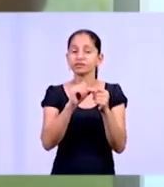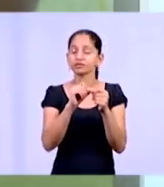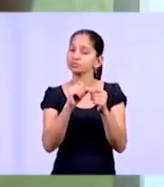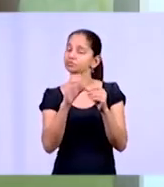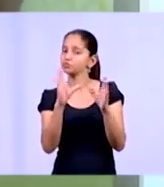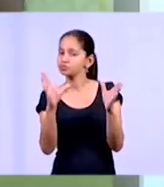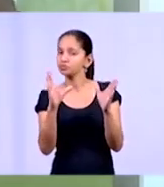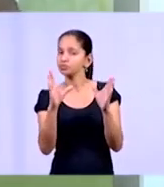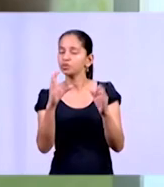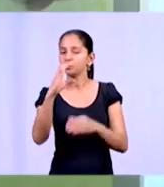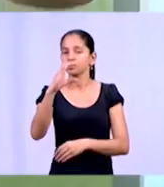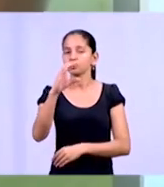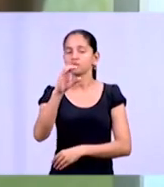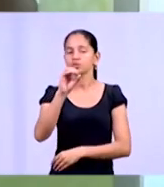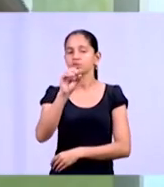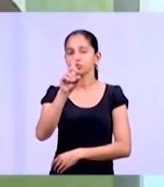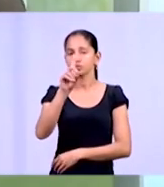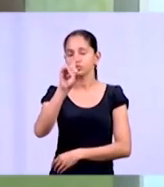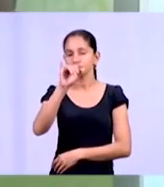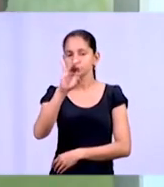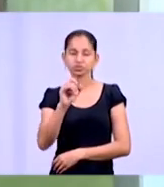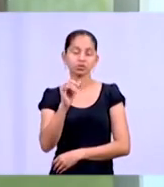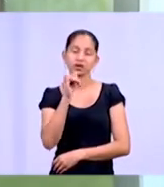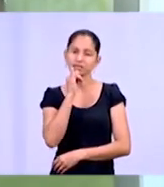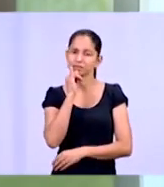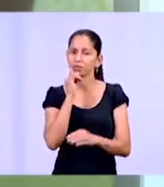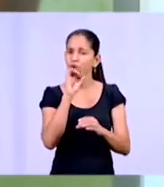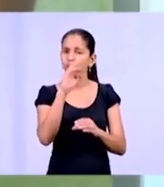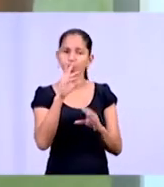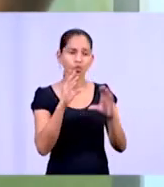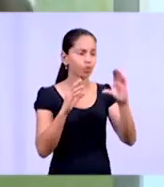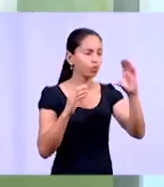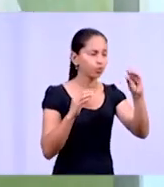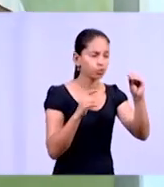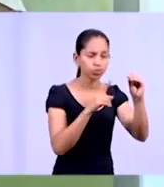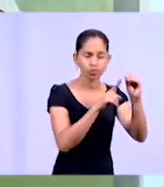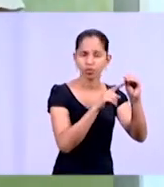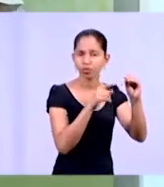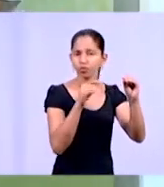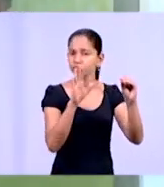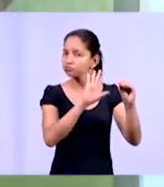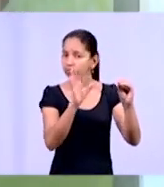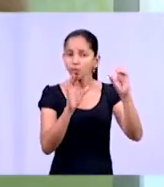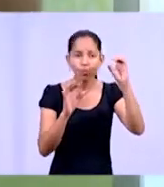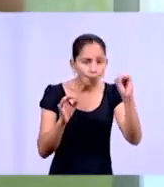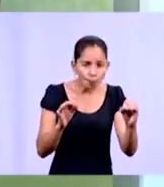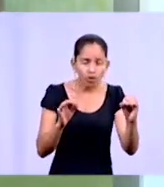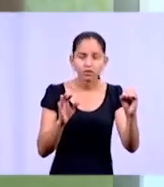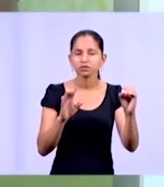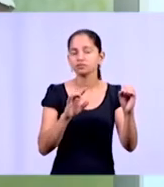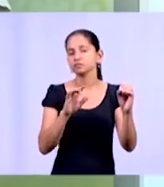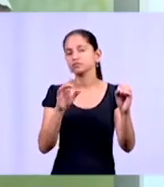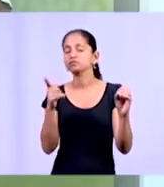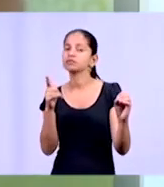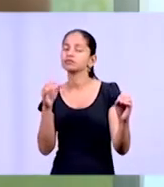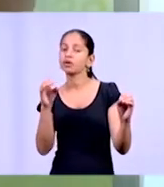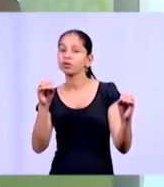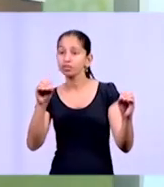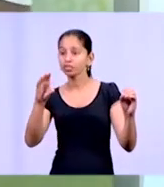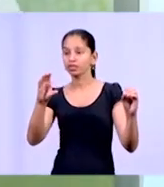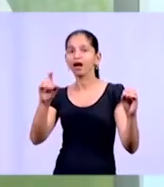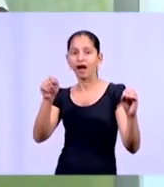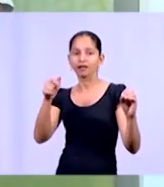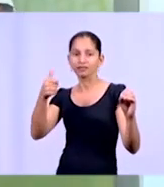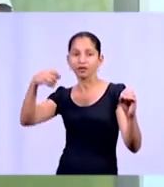código que só tem dois estados, ou está ligado ou está desligado, ou é um ou é zero. Então, toda a gente fala em código binário,